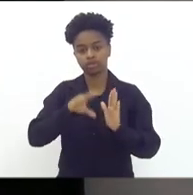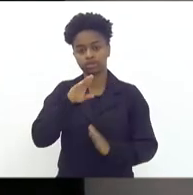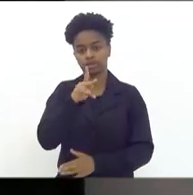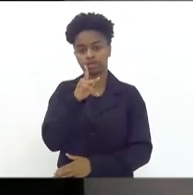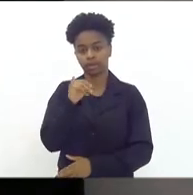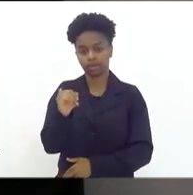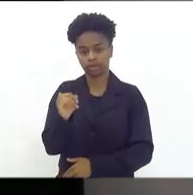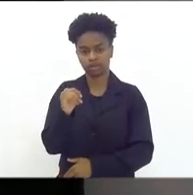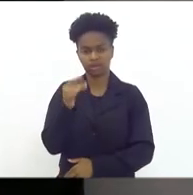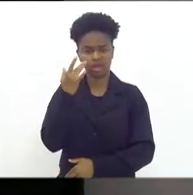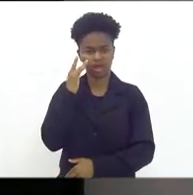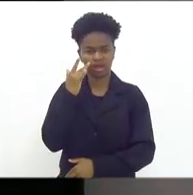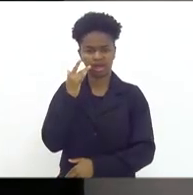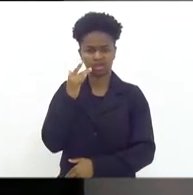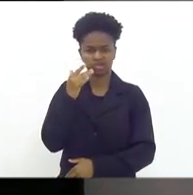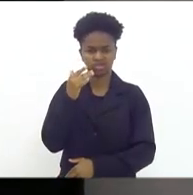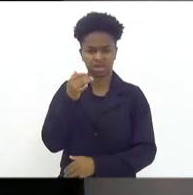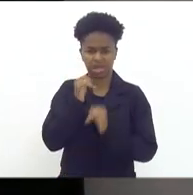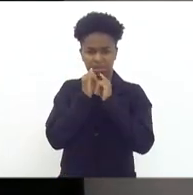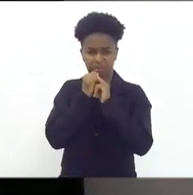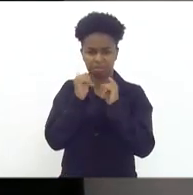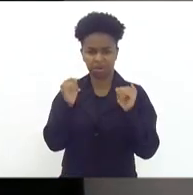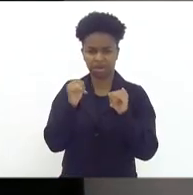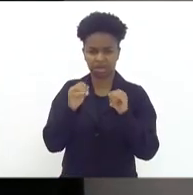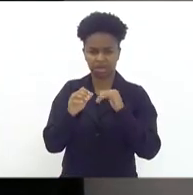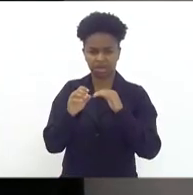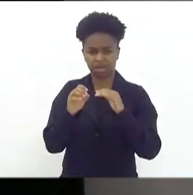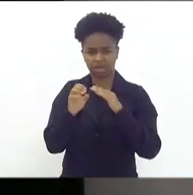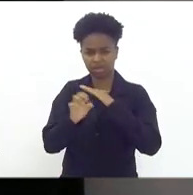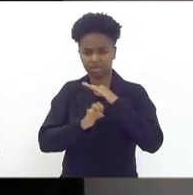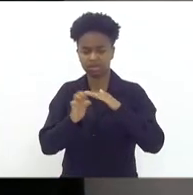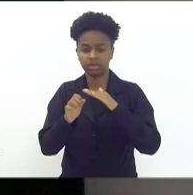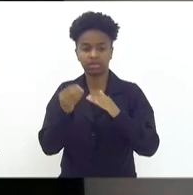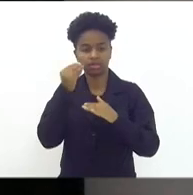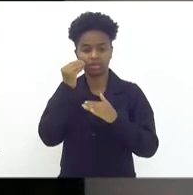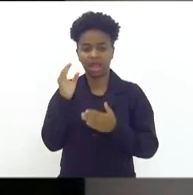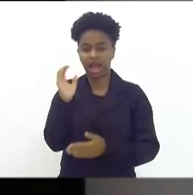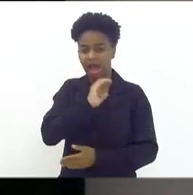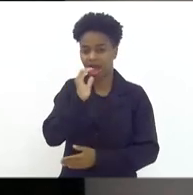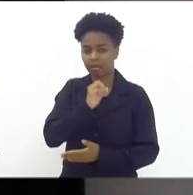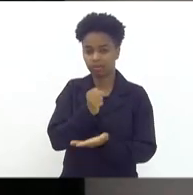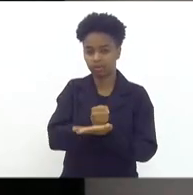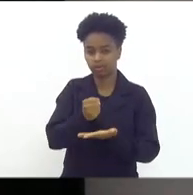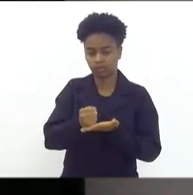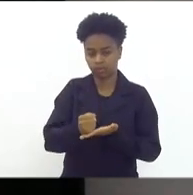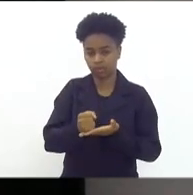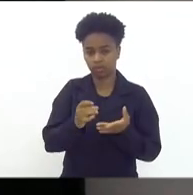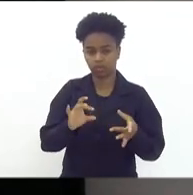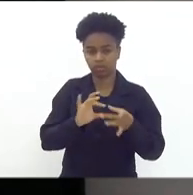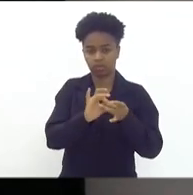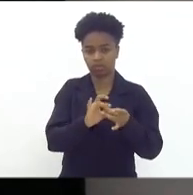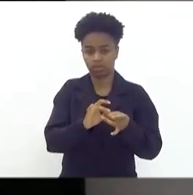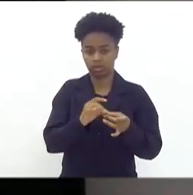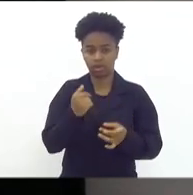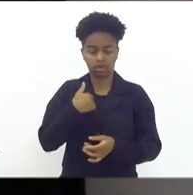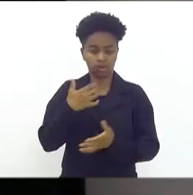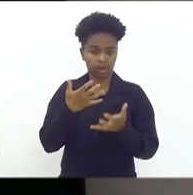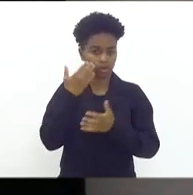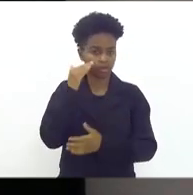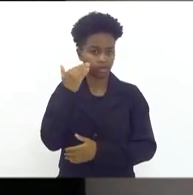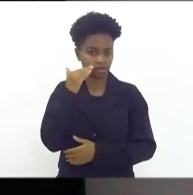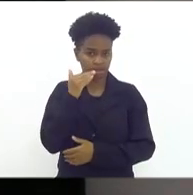da não sei se Daleste o Daniel que esse convênio fosse feito mais rápido possível Eu Queria só entender que o senhor falou que tá